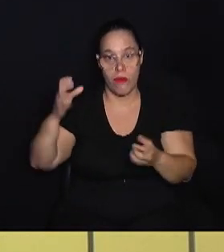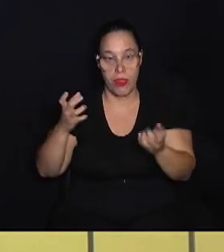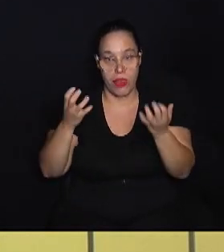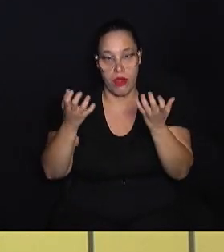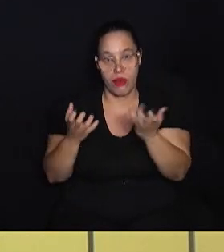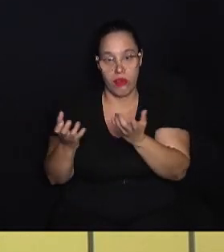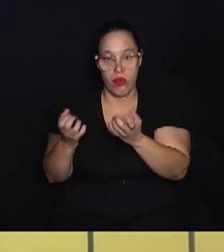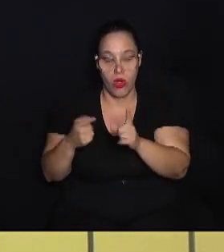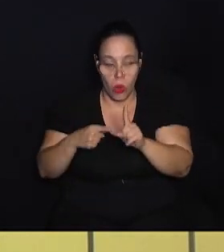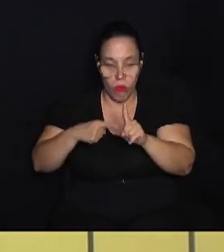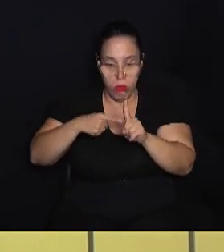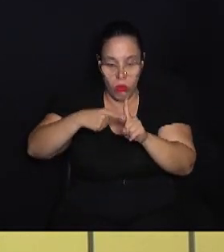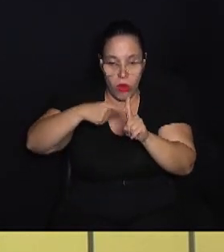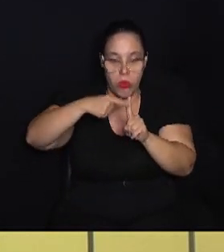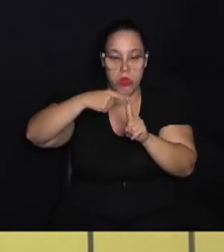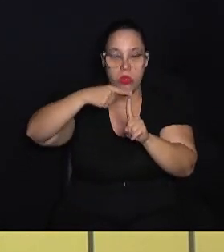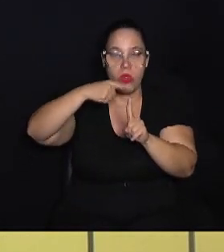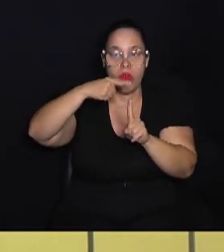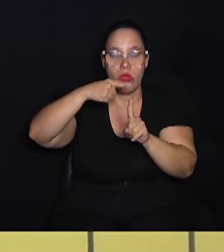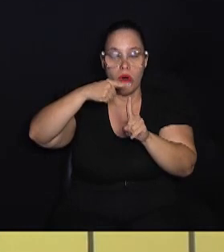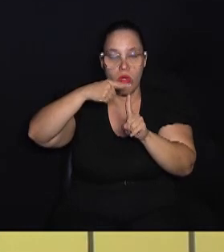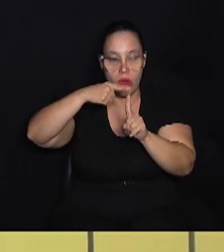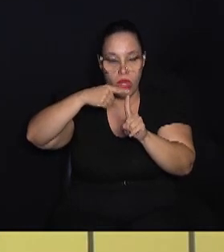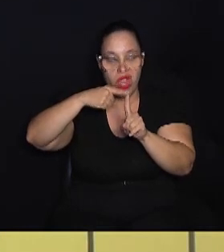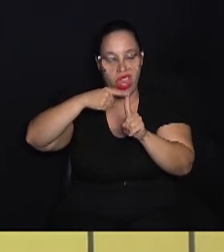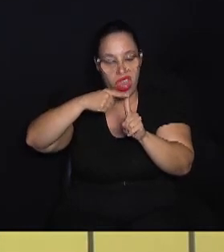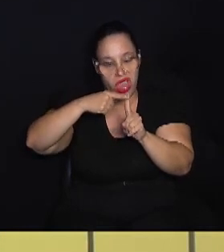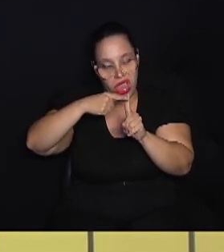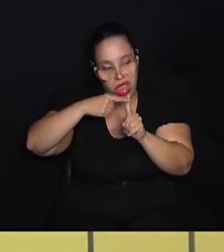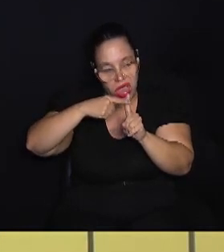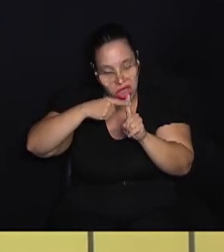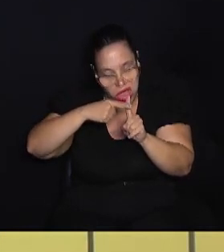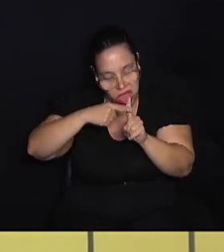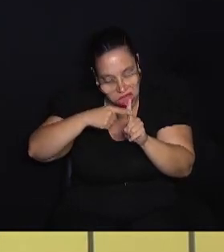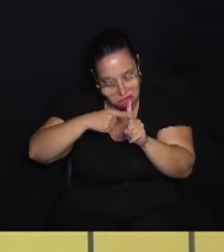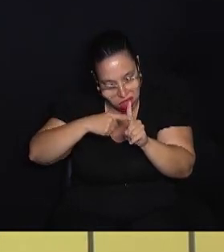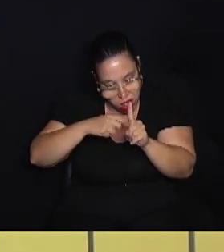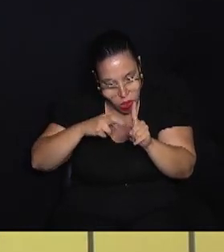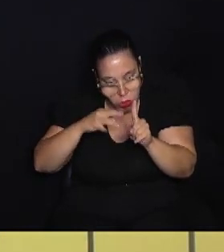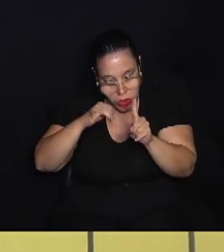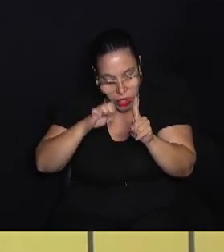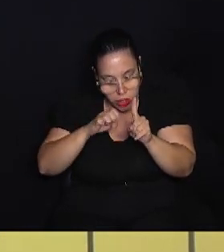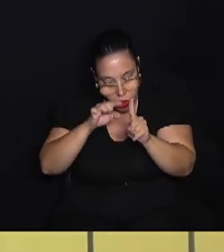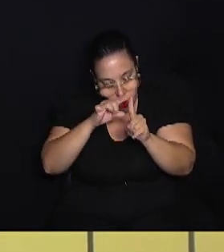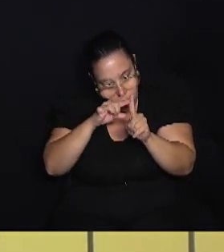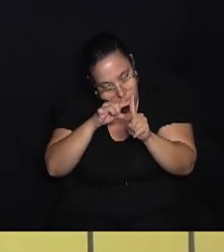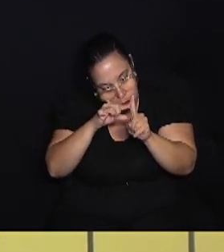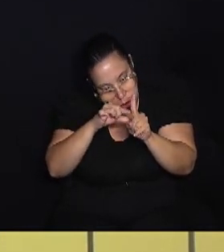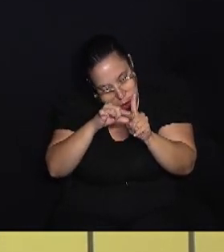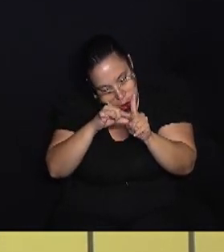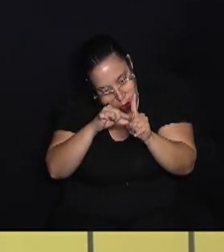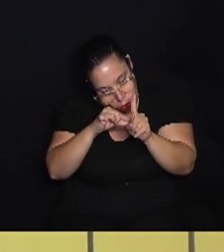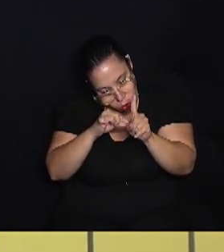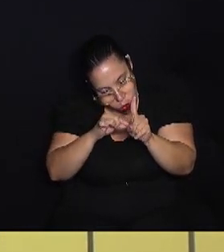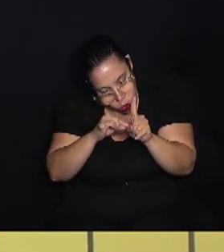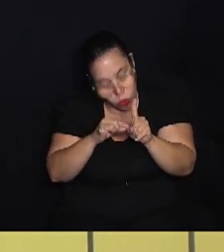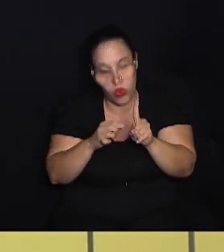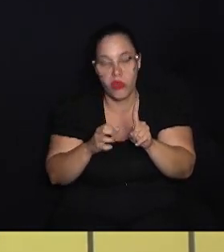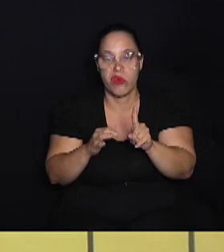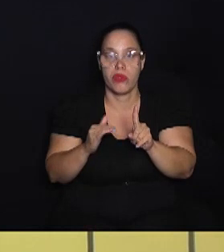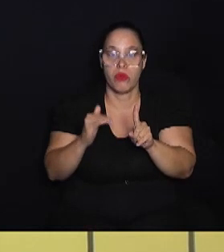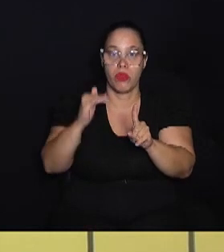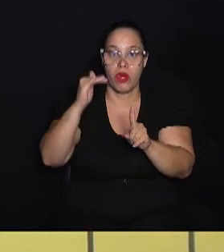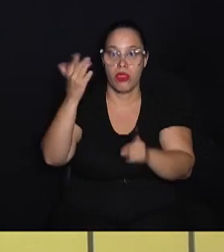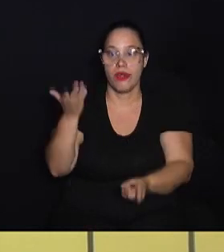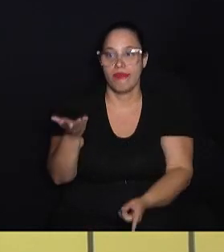questão da temperatura, que ela acaba caindo um pouco, a temperatura ambiente, a umidade do ar também, ela geralmente aumenta um pouquinho,